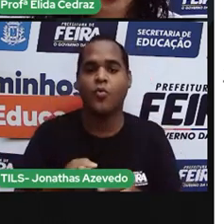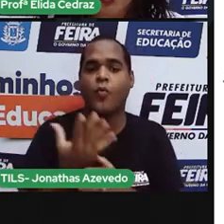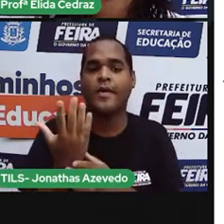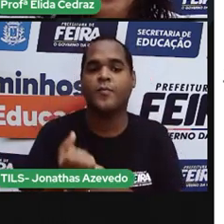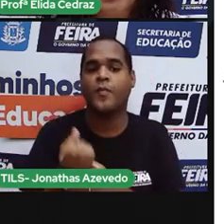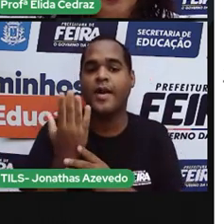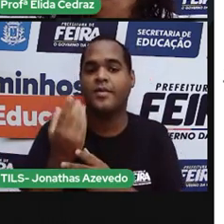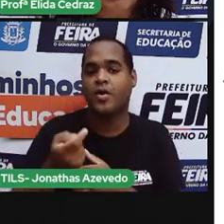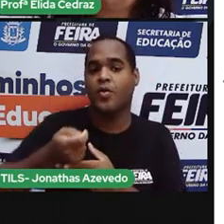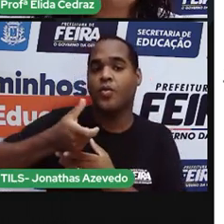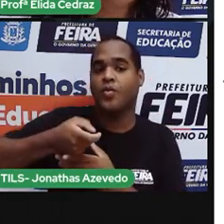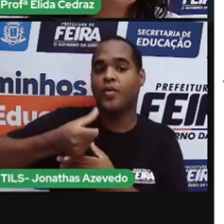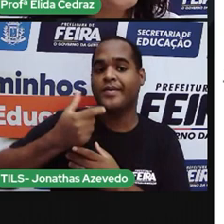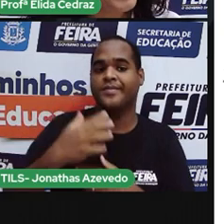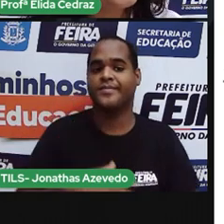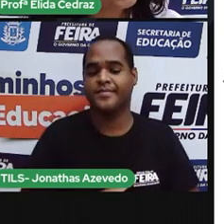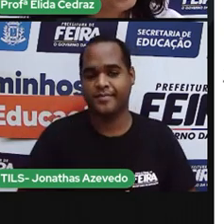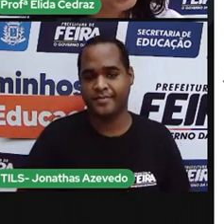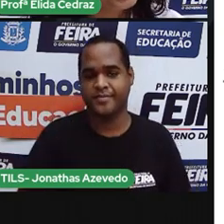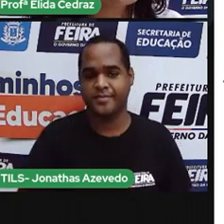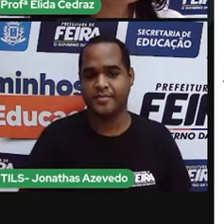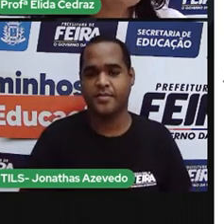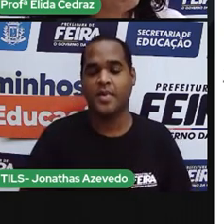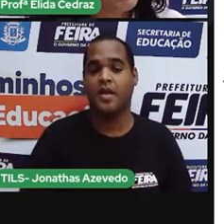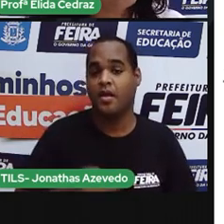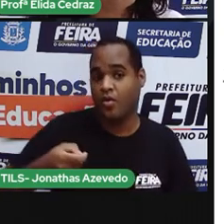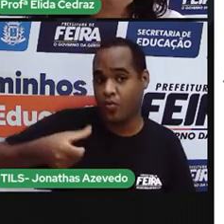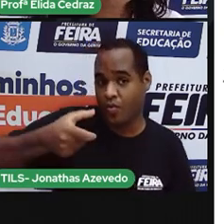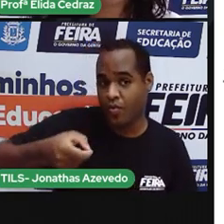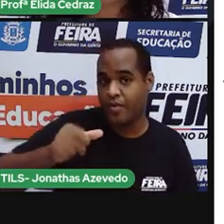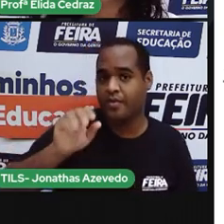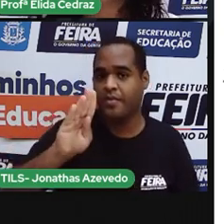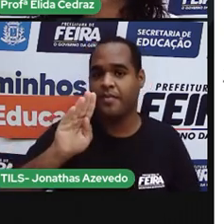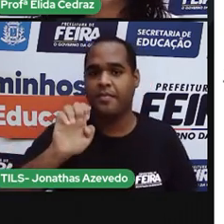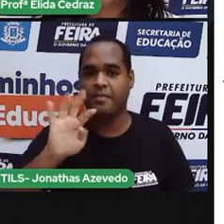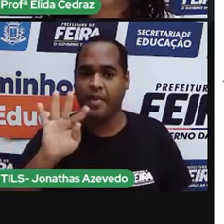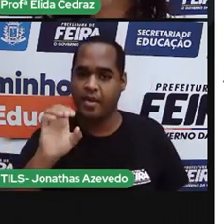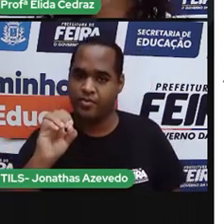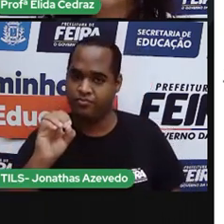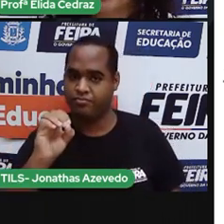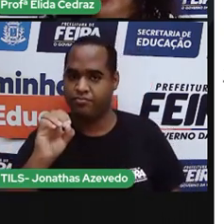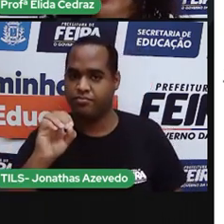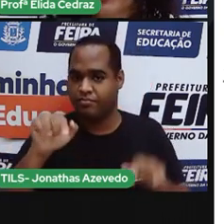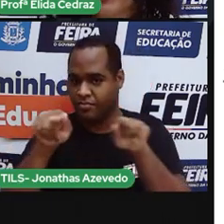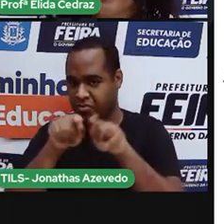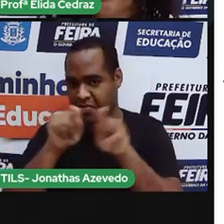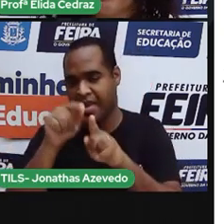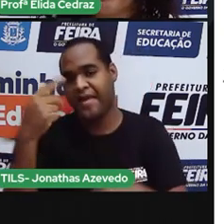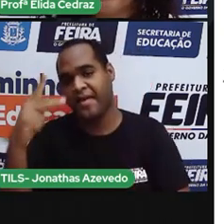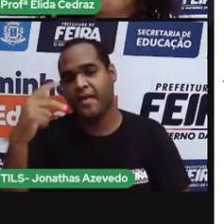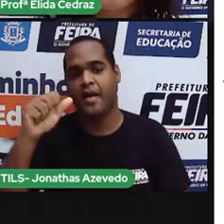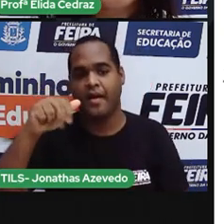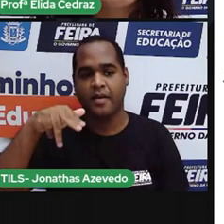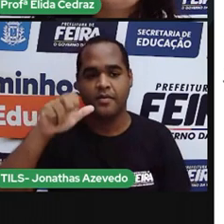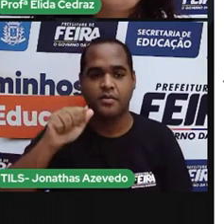gude. Observe as gudes de Beto e as gudes de Ana.